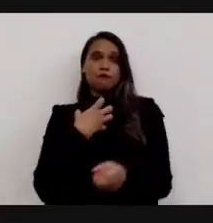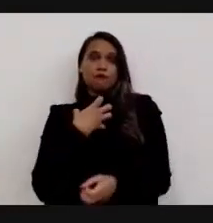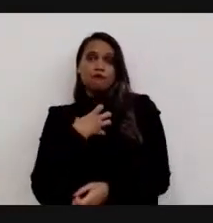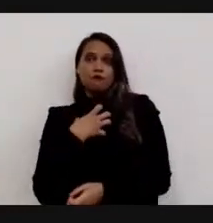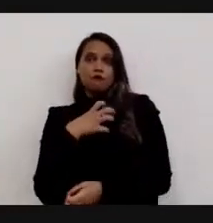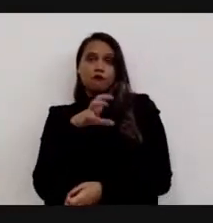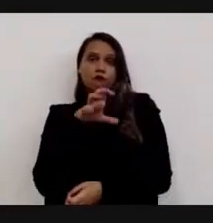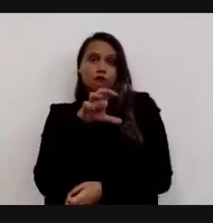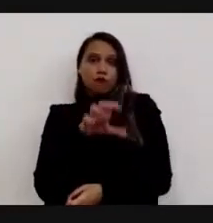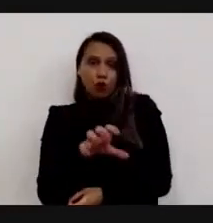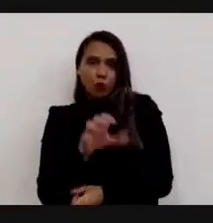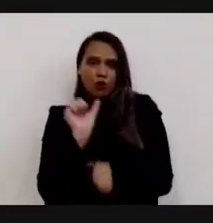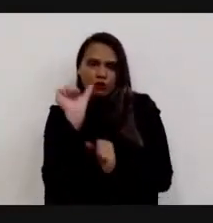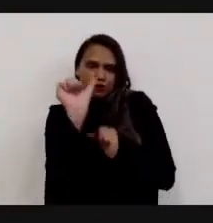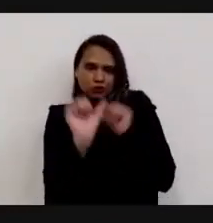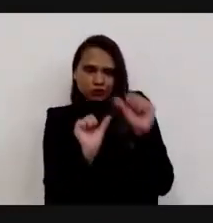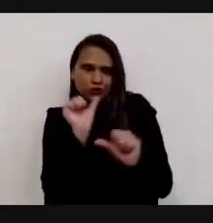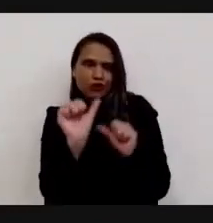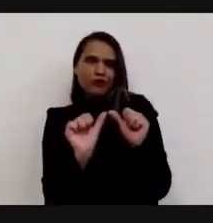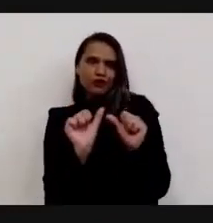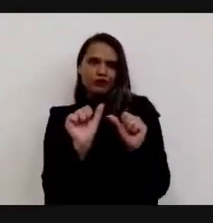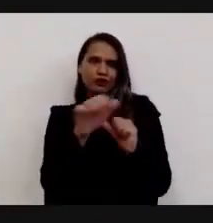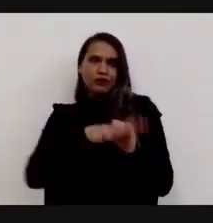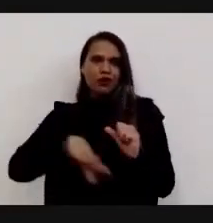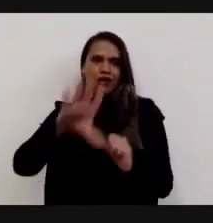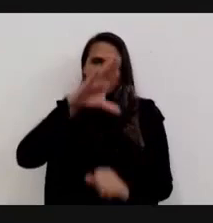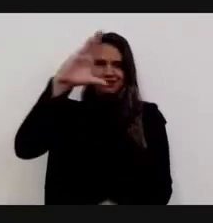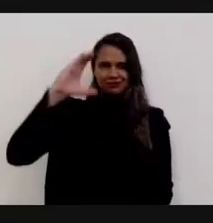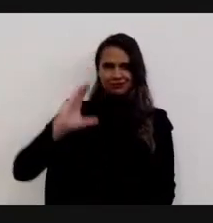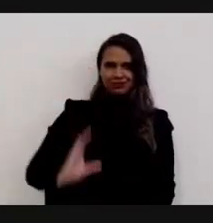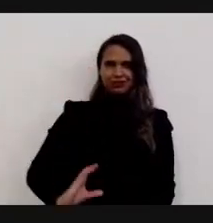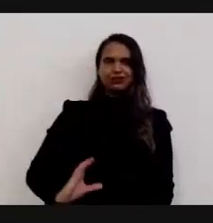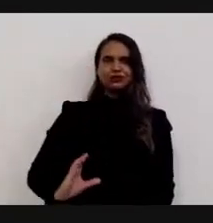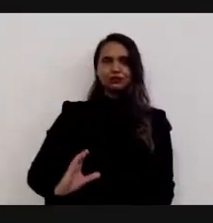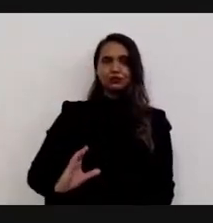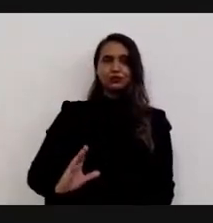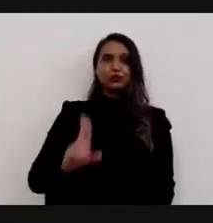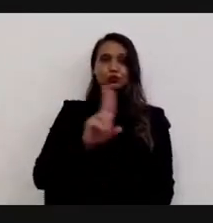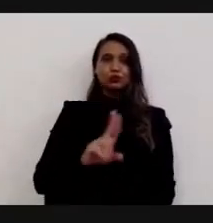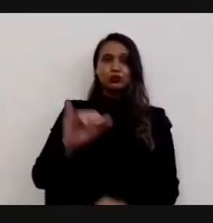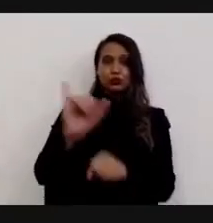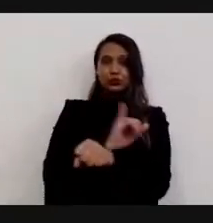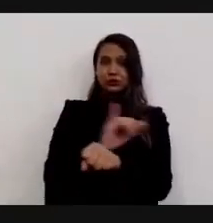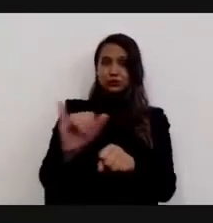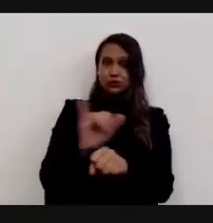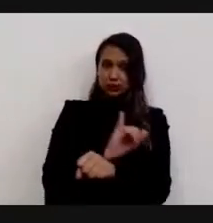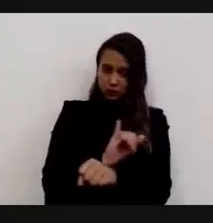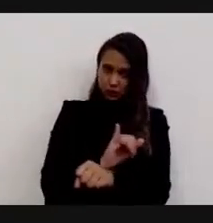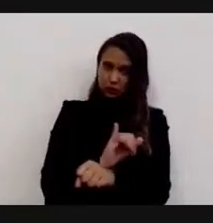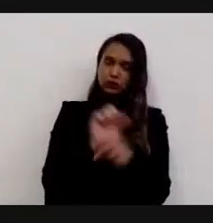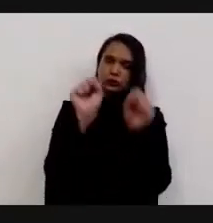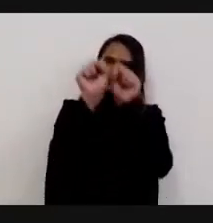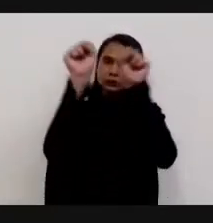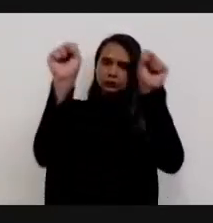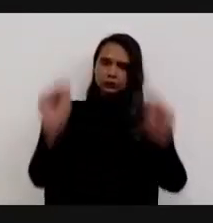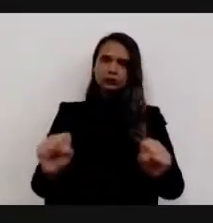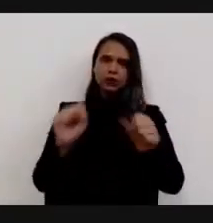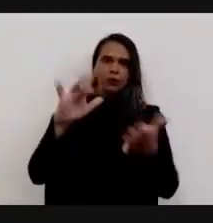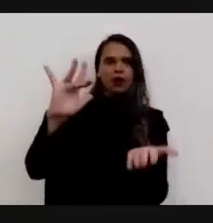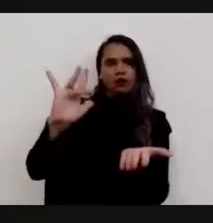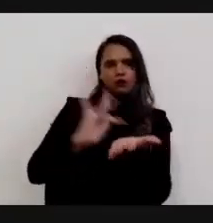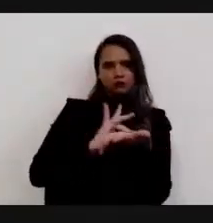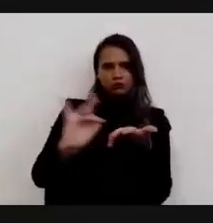Interação Câmara dos Deputados Cidadãos e o Uso Estratégico de Sistemas Cibernéticos